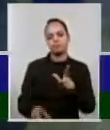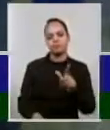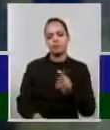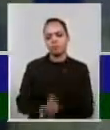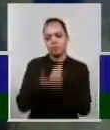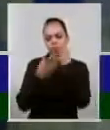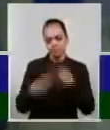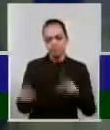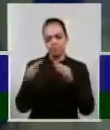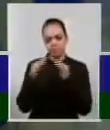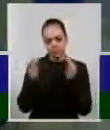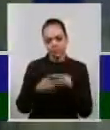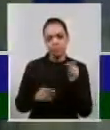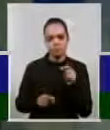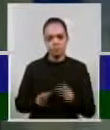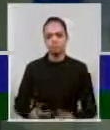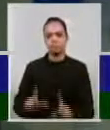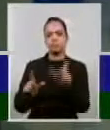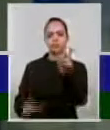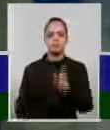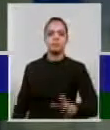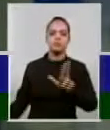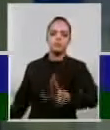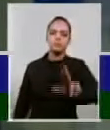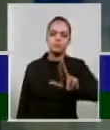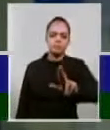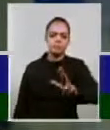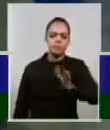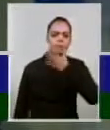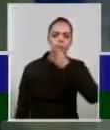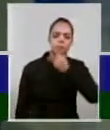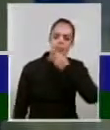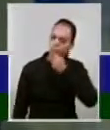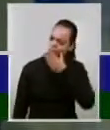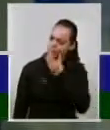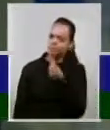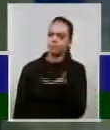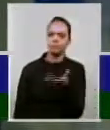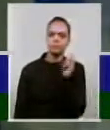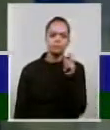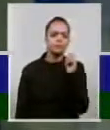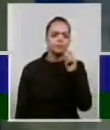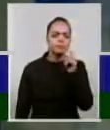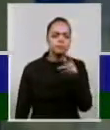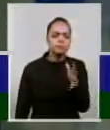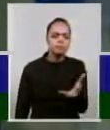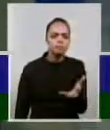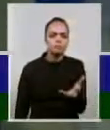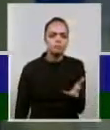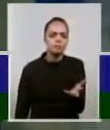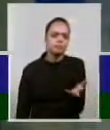toda essa casa, o título de cidadão a um senhor que